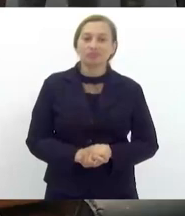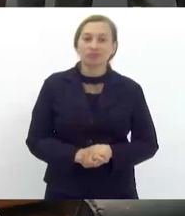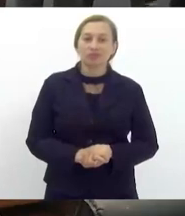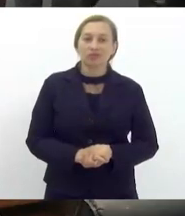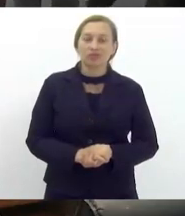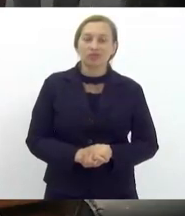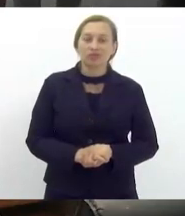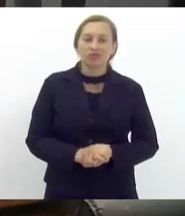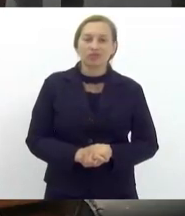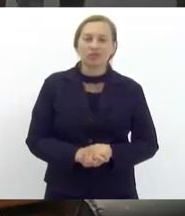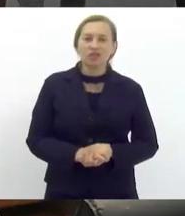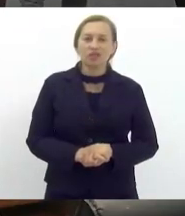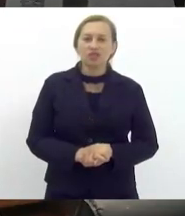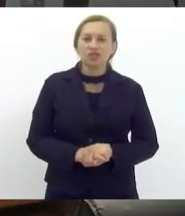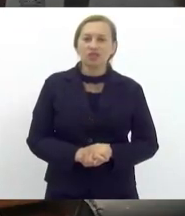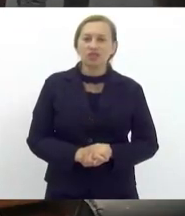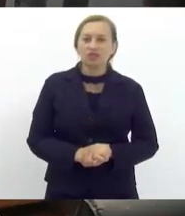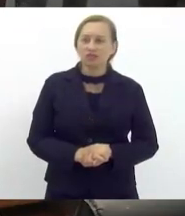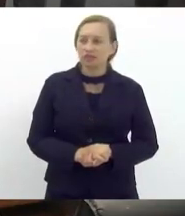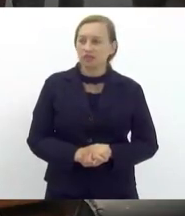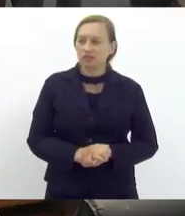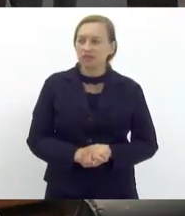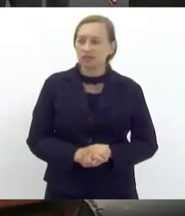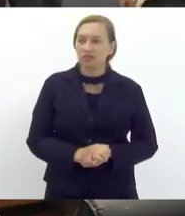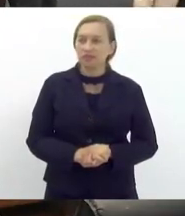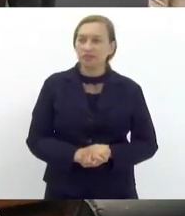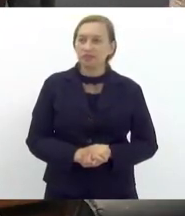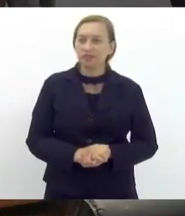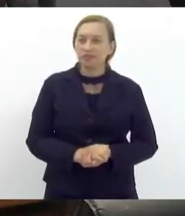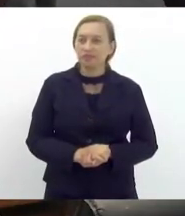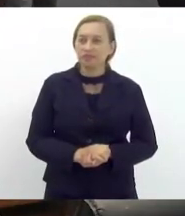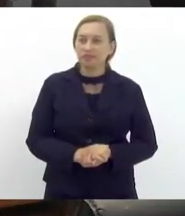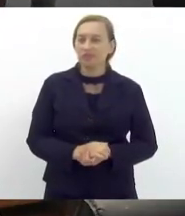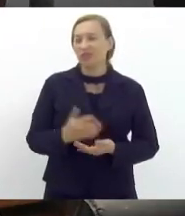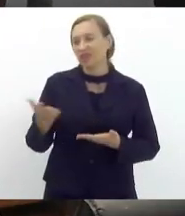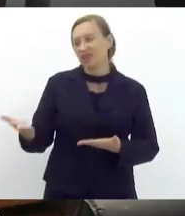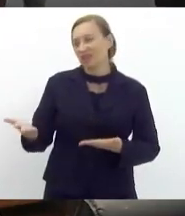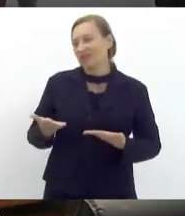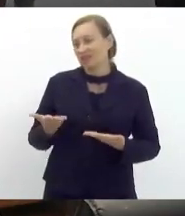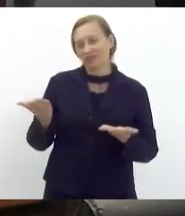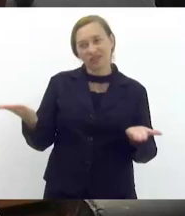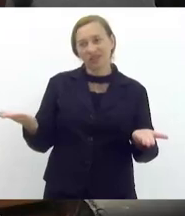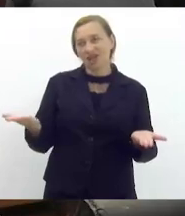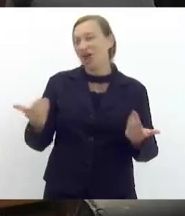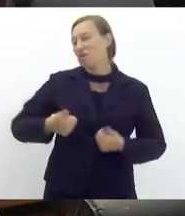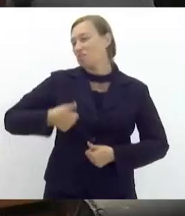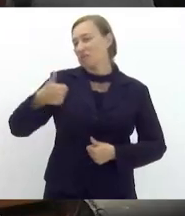se vossa excelência permitir ele é cavalheiro